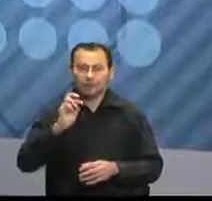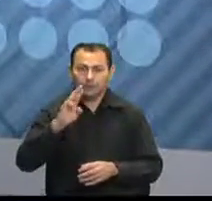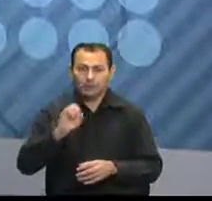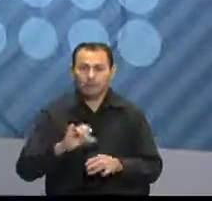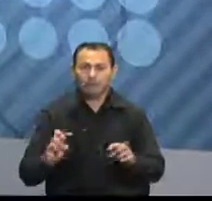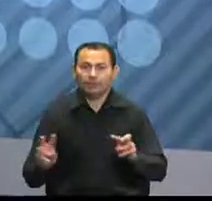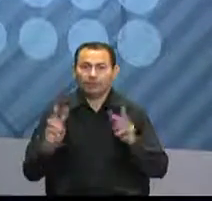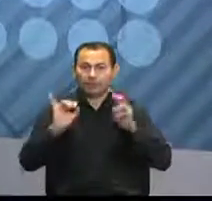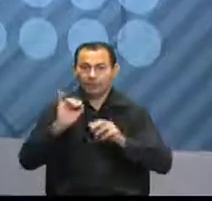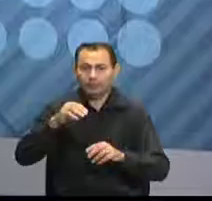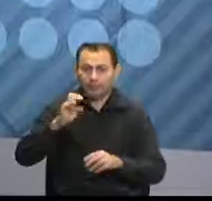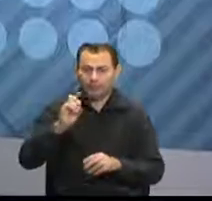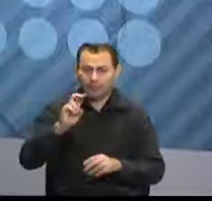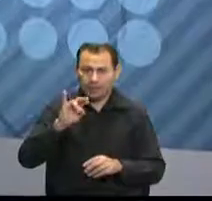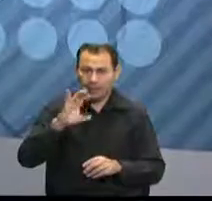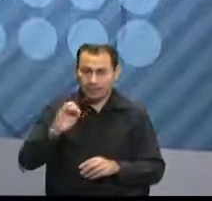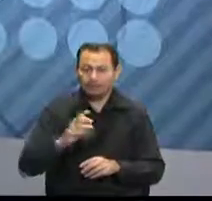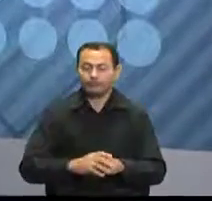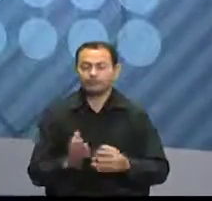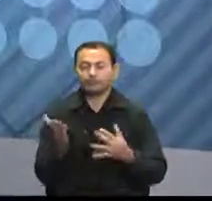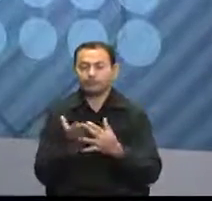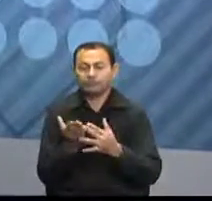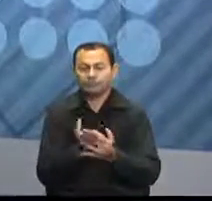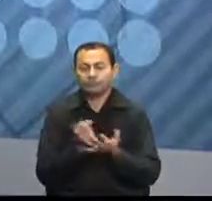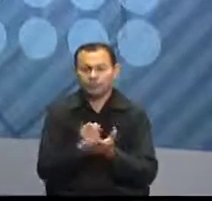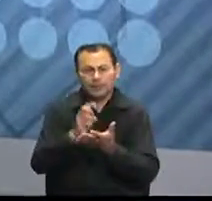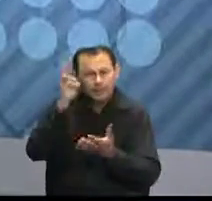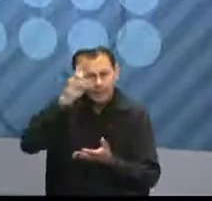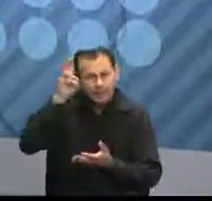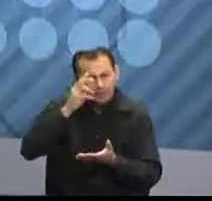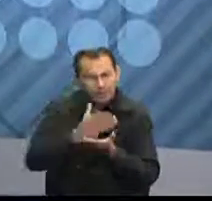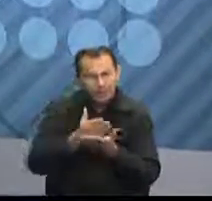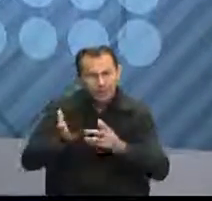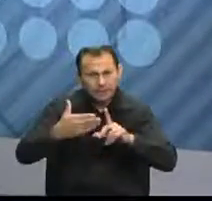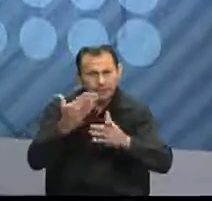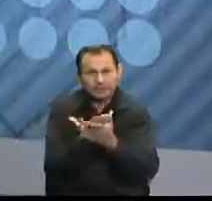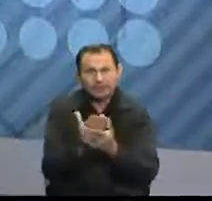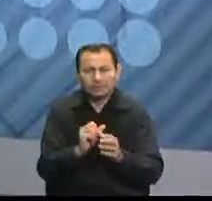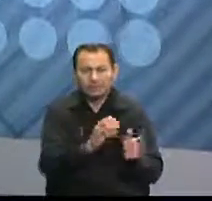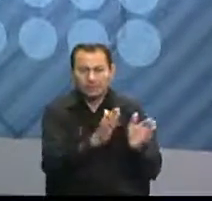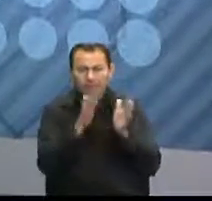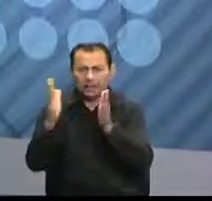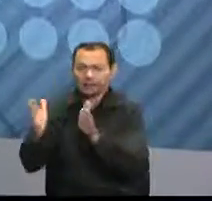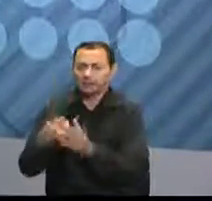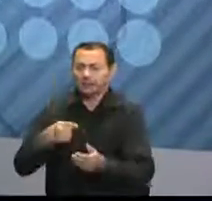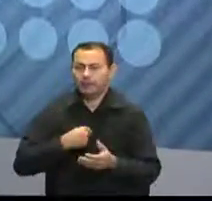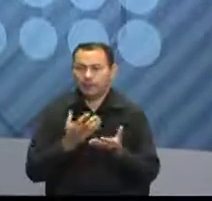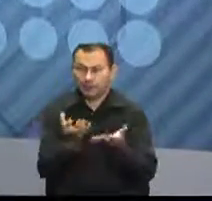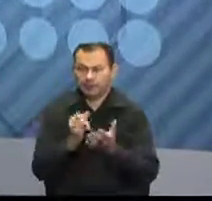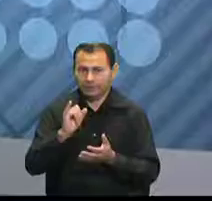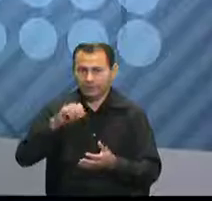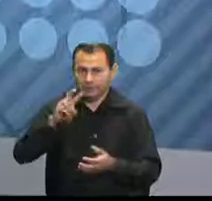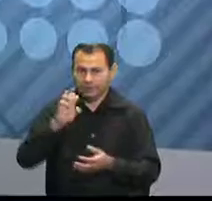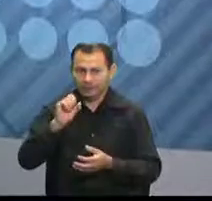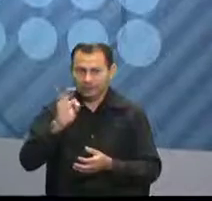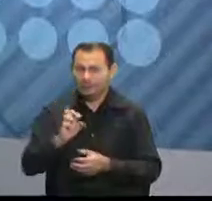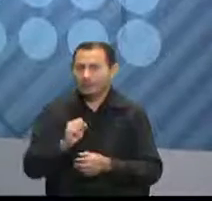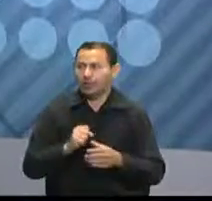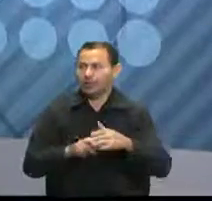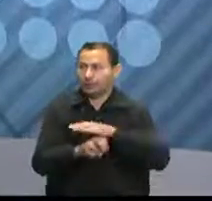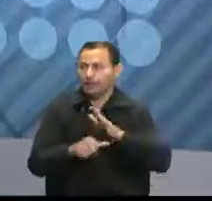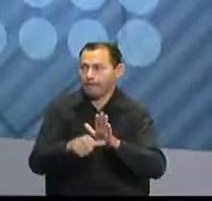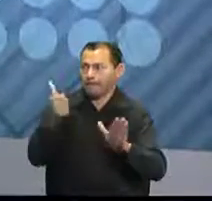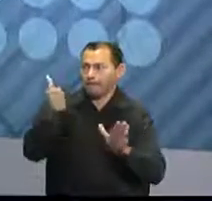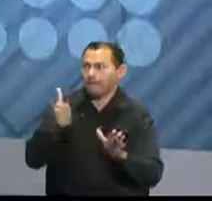mobiliários ela vai ser aquela intermediadora lembra do começo da nova sala daquele slide eu quero investir em ações